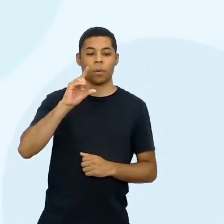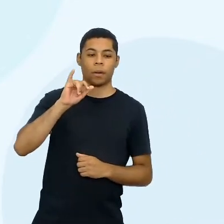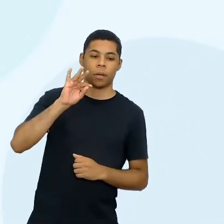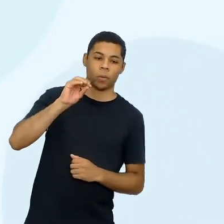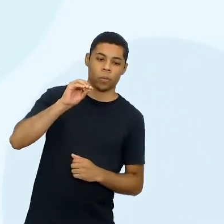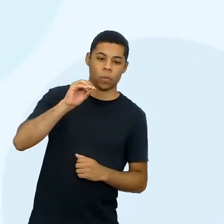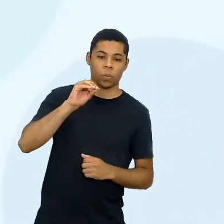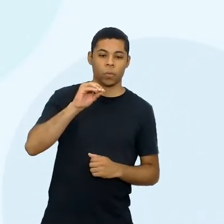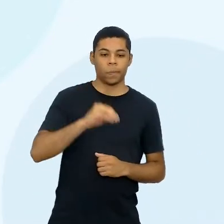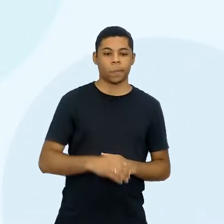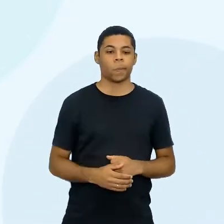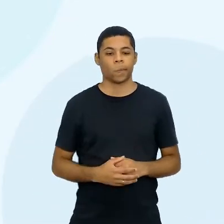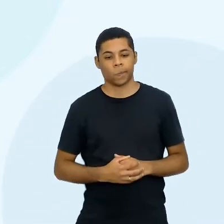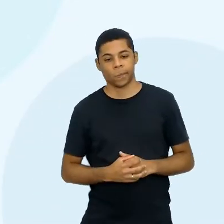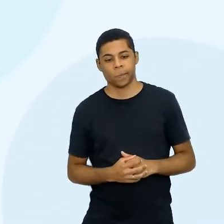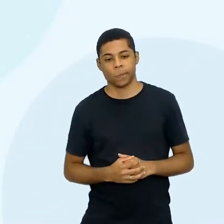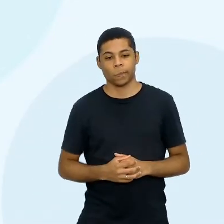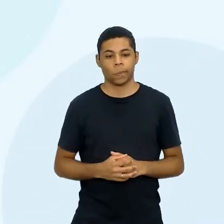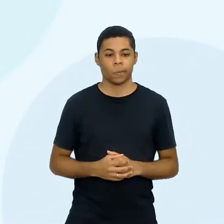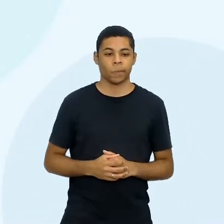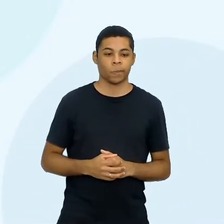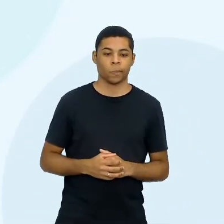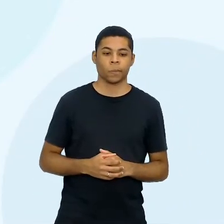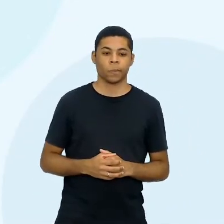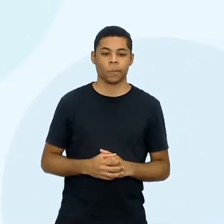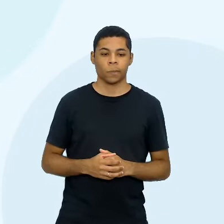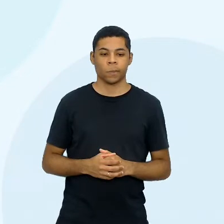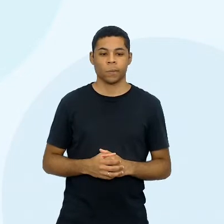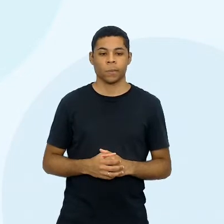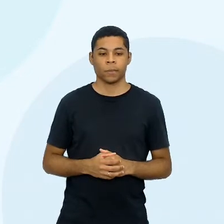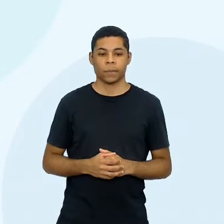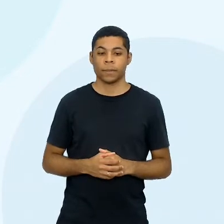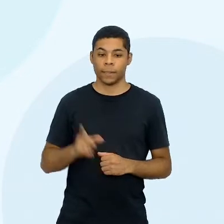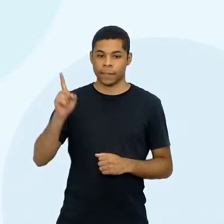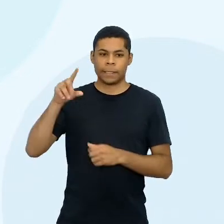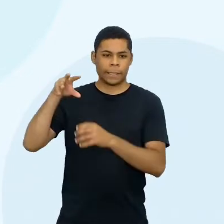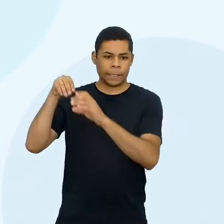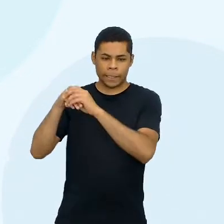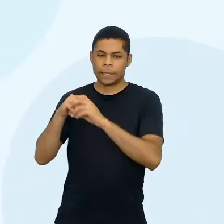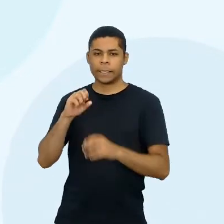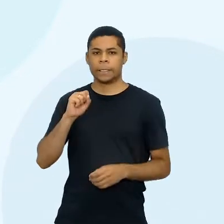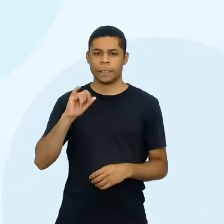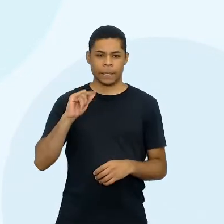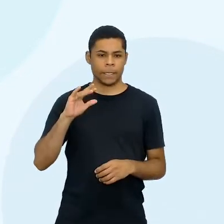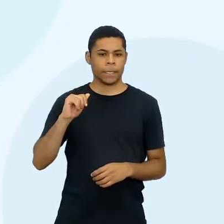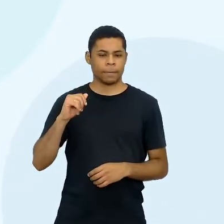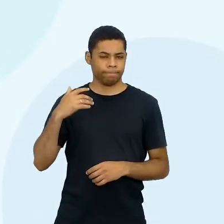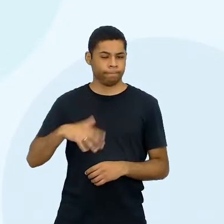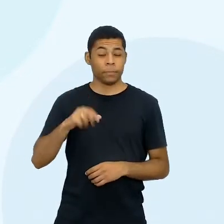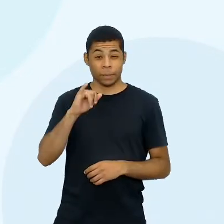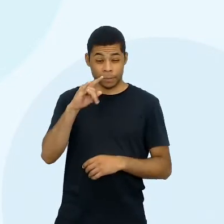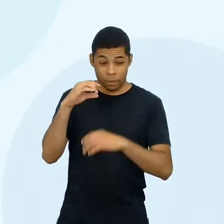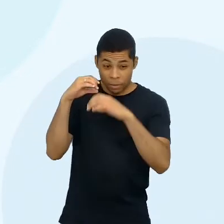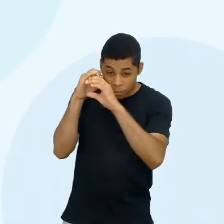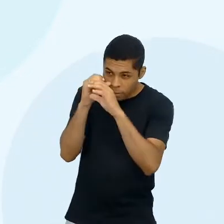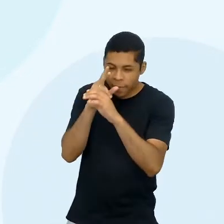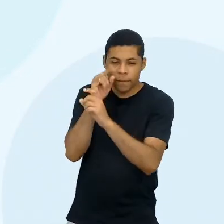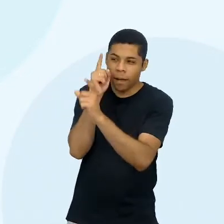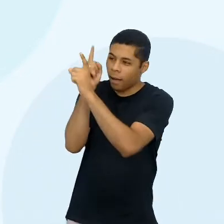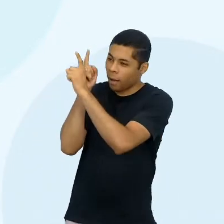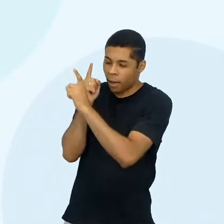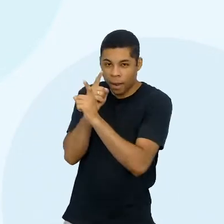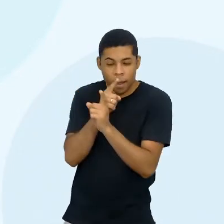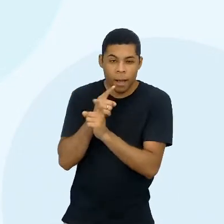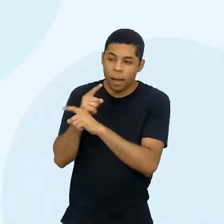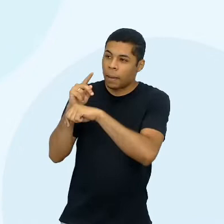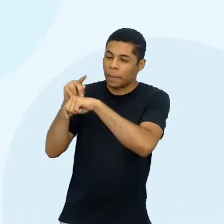lado esquerdo da imagem, né? Ele é muito rico aí em sílica. Se você pegar o microscópio, você vai ver que tem aí